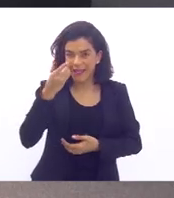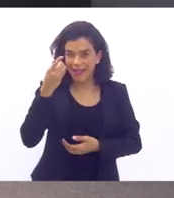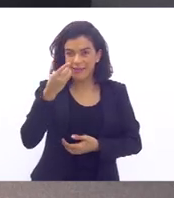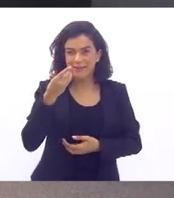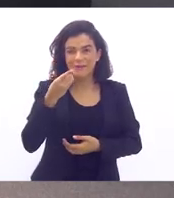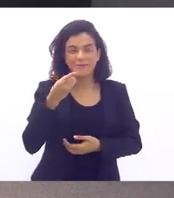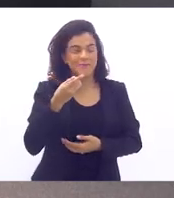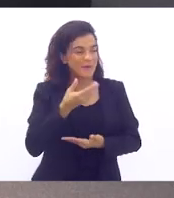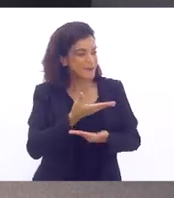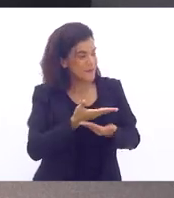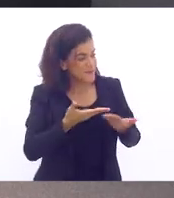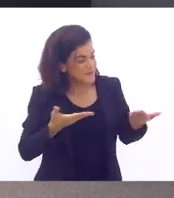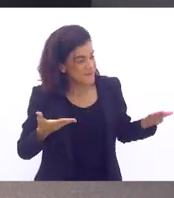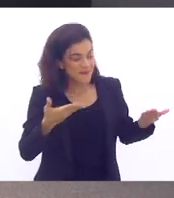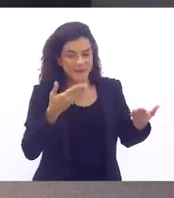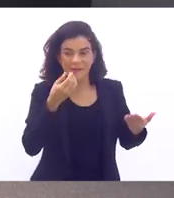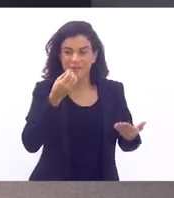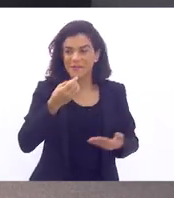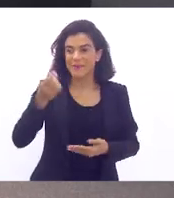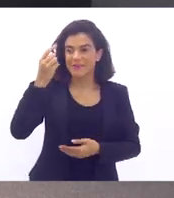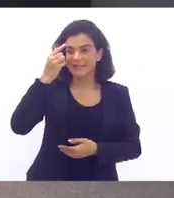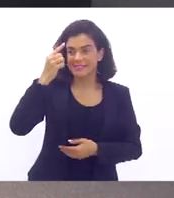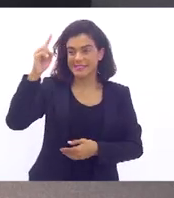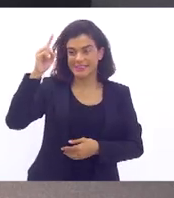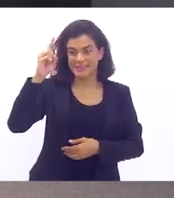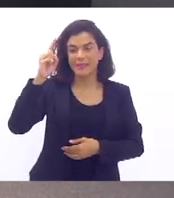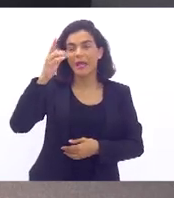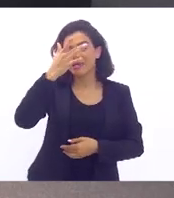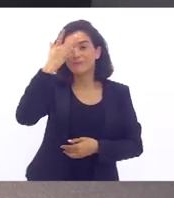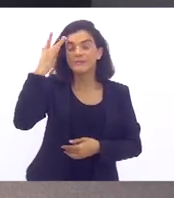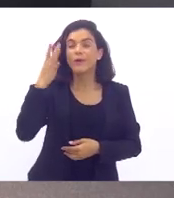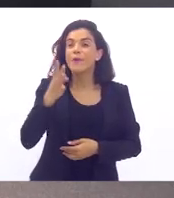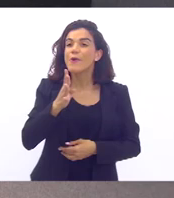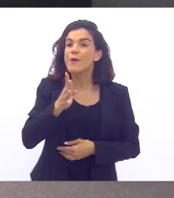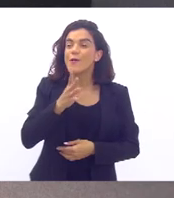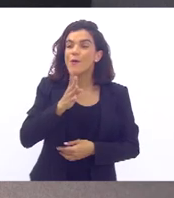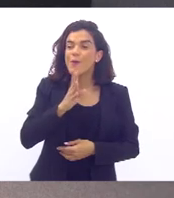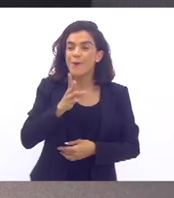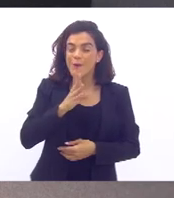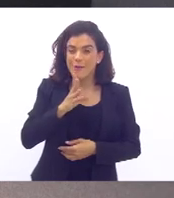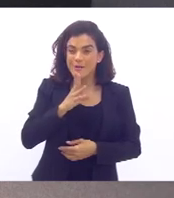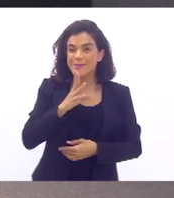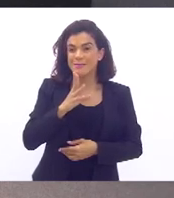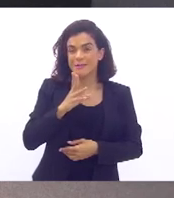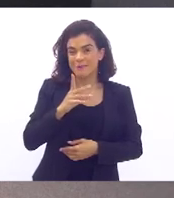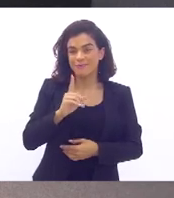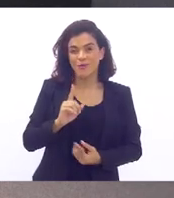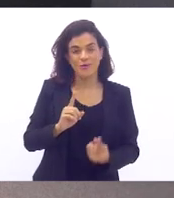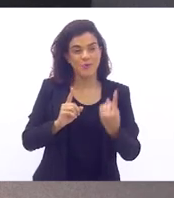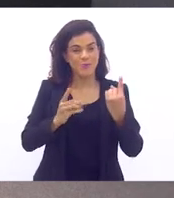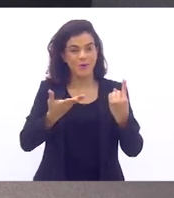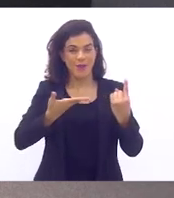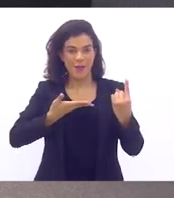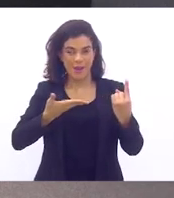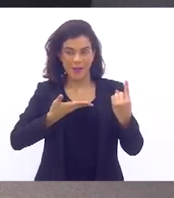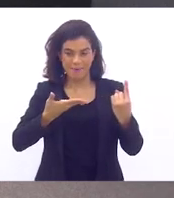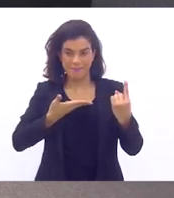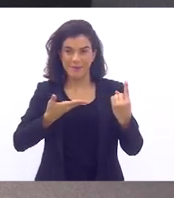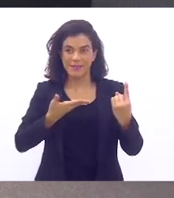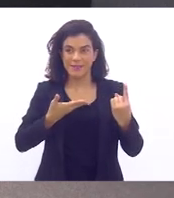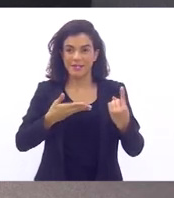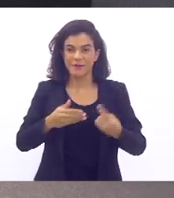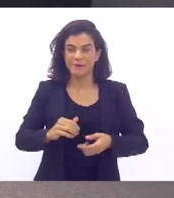Mônica e Taiane né Essa pessoa que eu conheci através de um amigo comum na Bárbara médica